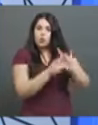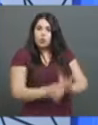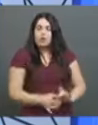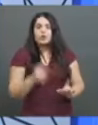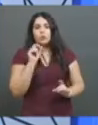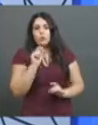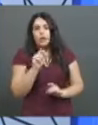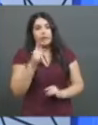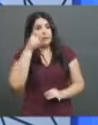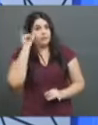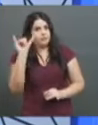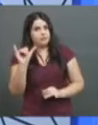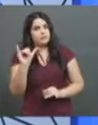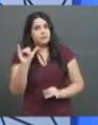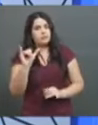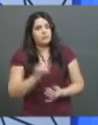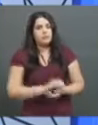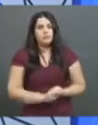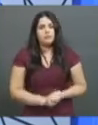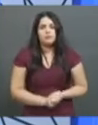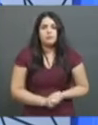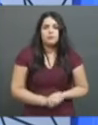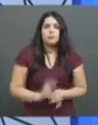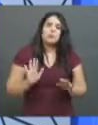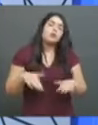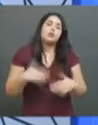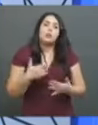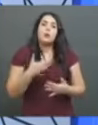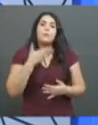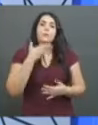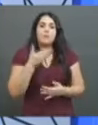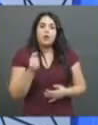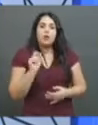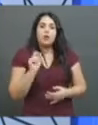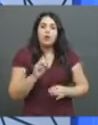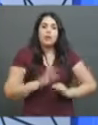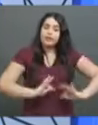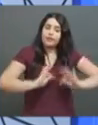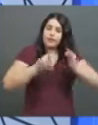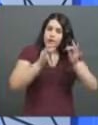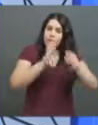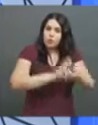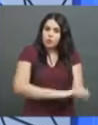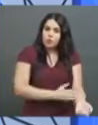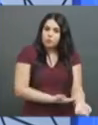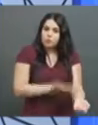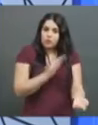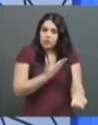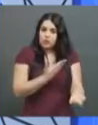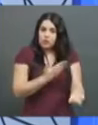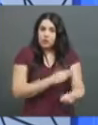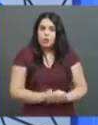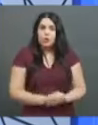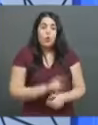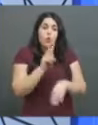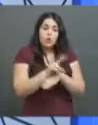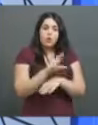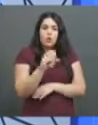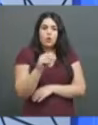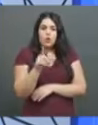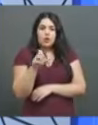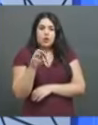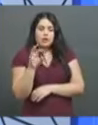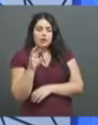prevenção. Então, você ganha muito mais tratando uma hipertensão, corrigindo um problema como colesterol,